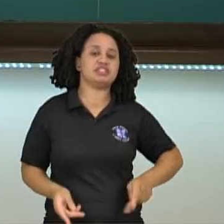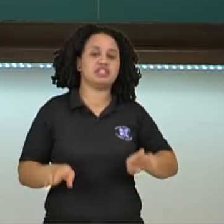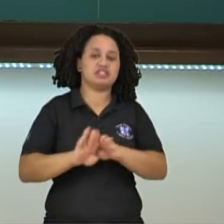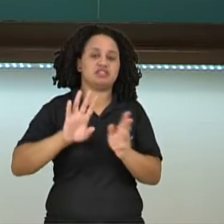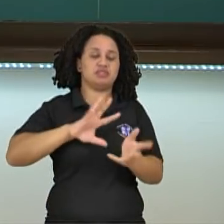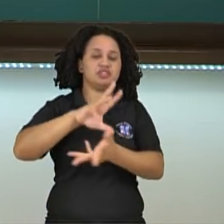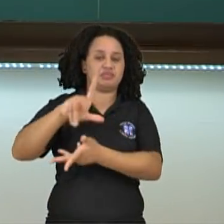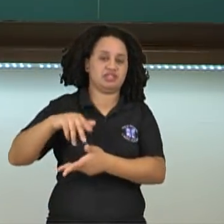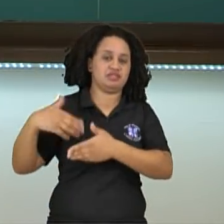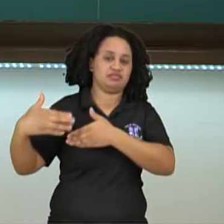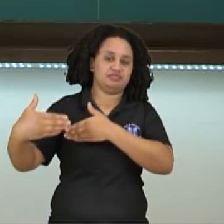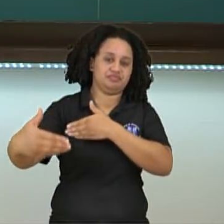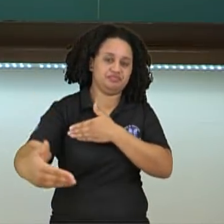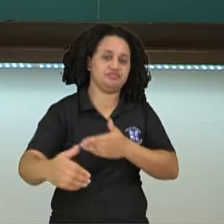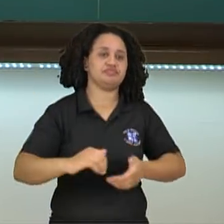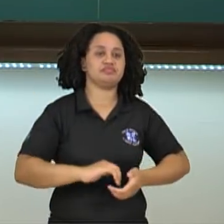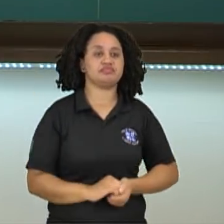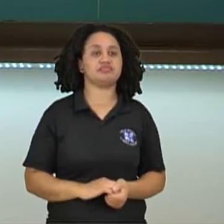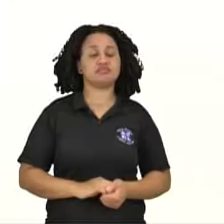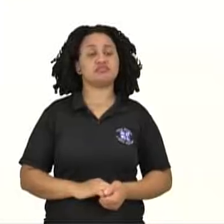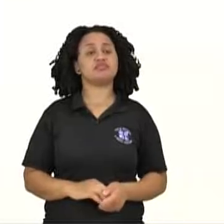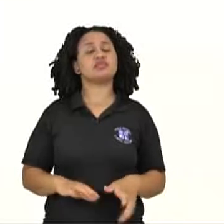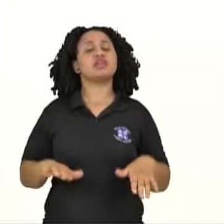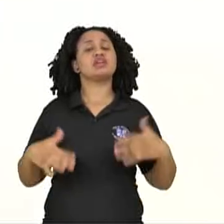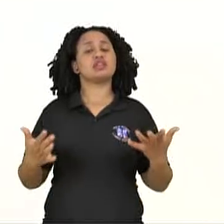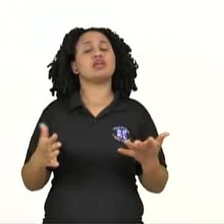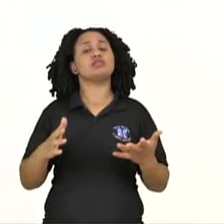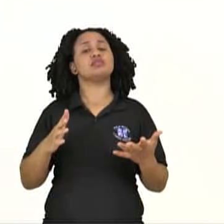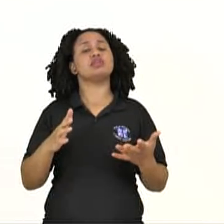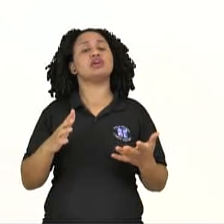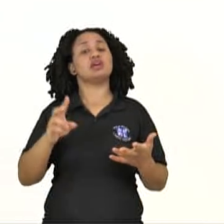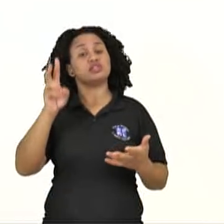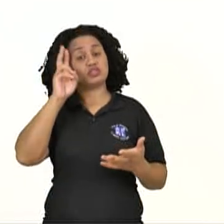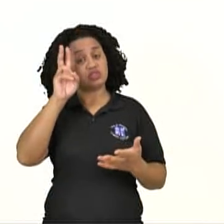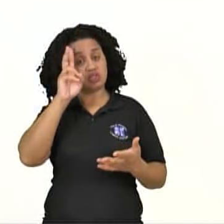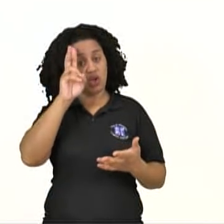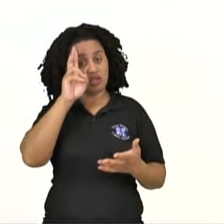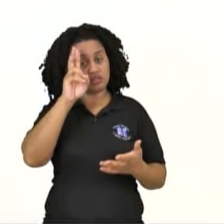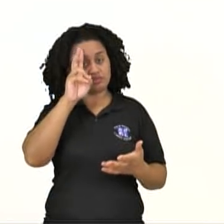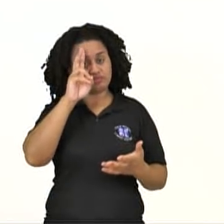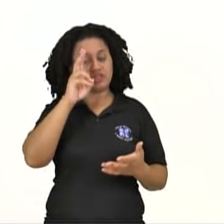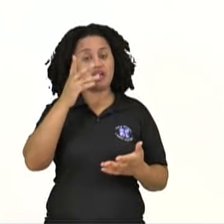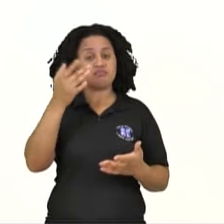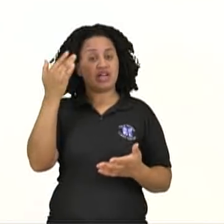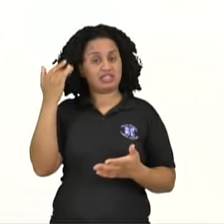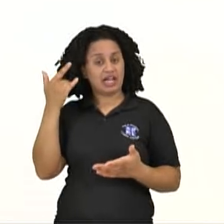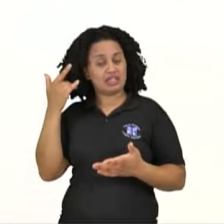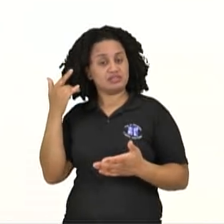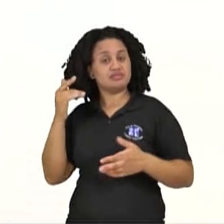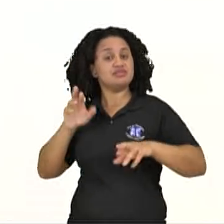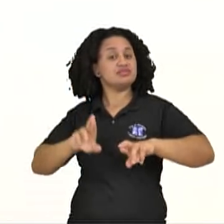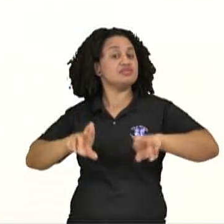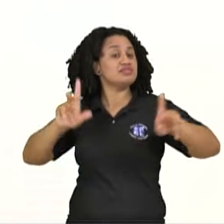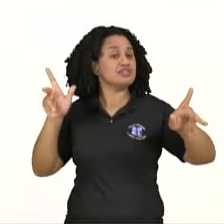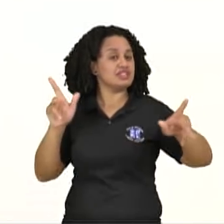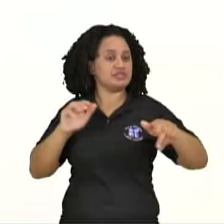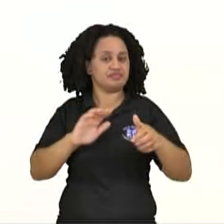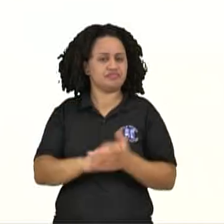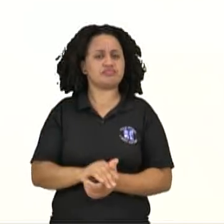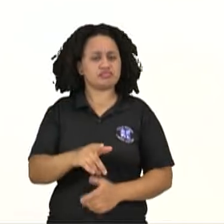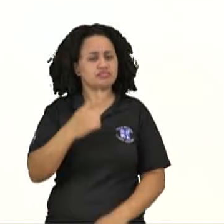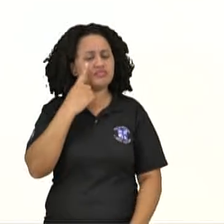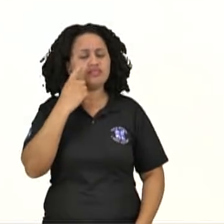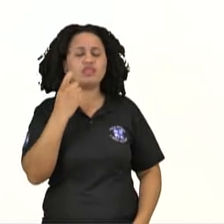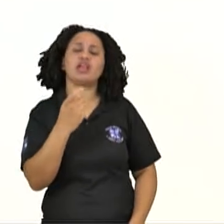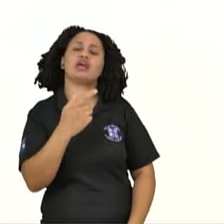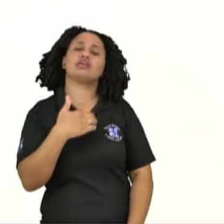que bacana. Agora, afinal, história e passado são diferentes. Eu vou trazer uma problematização para nós aqui. Isso é muito interessante. Eu e os